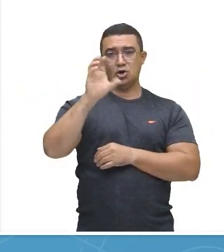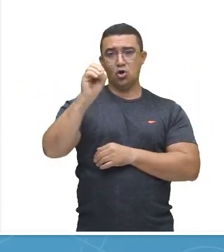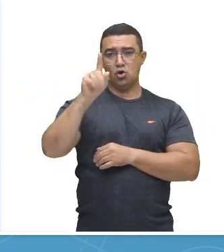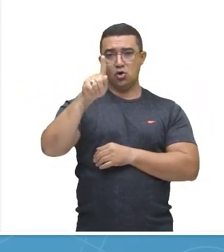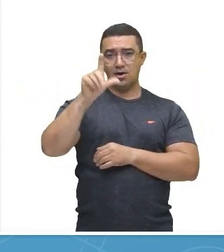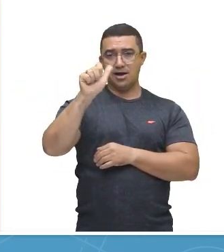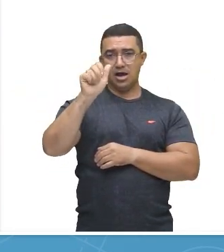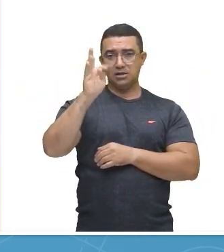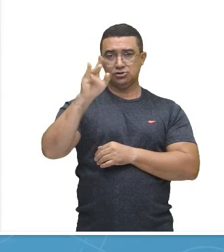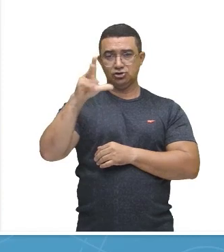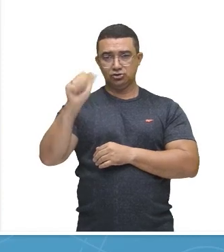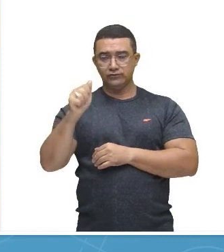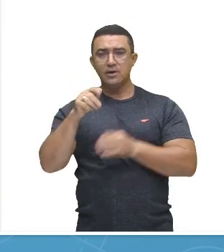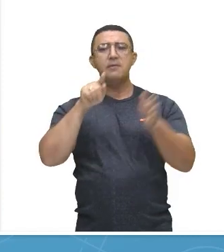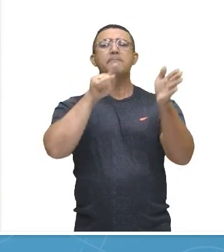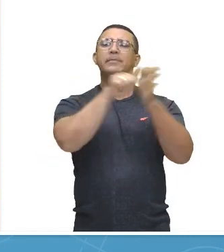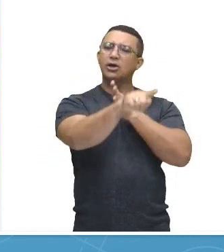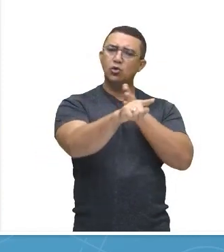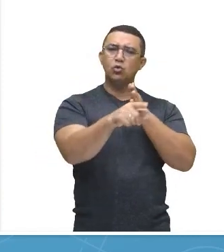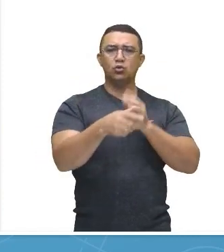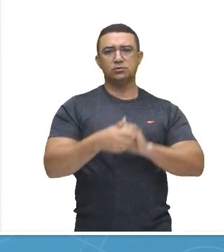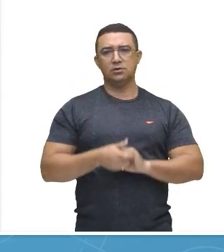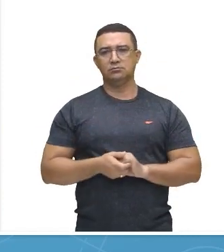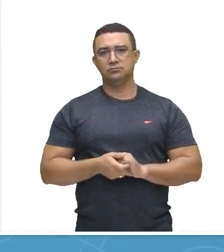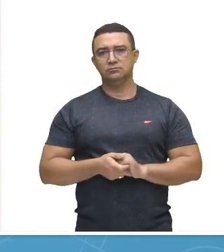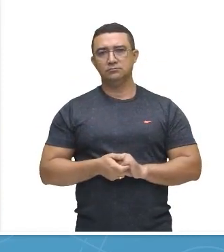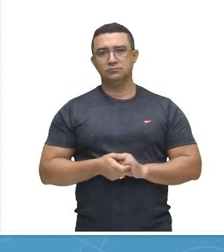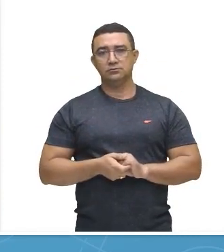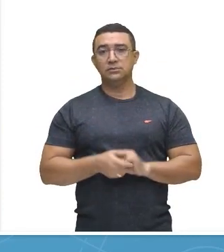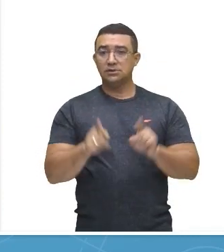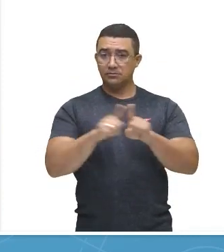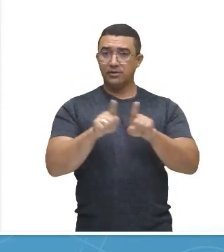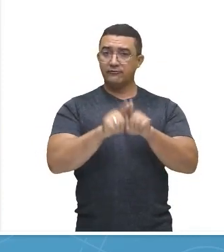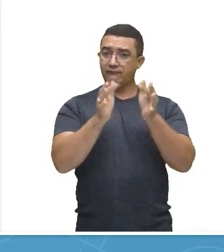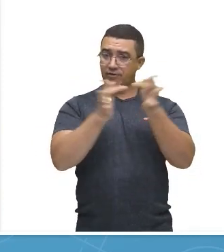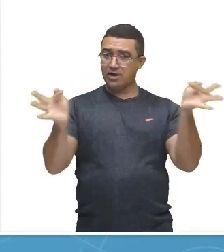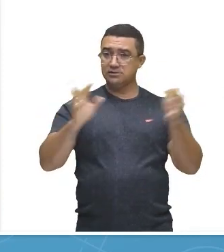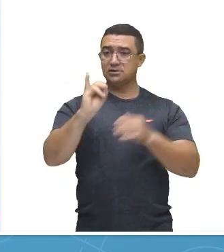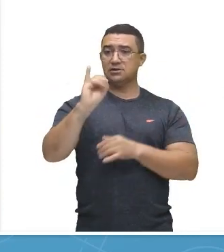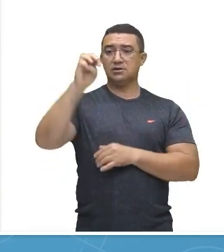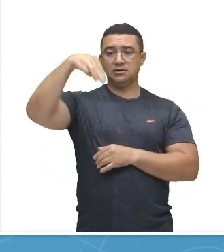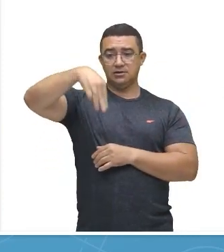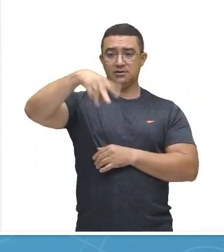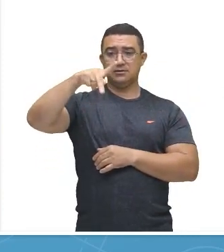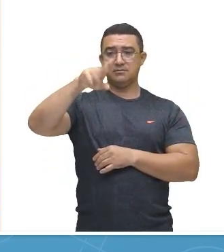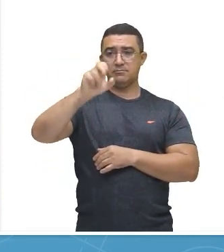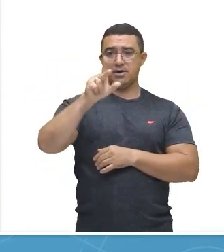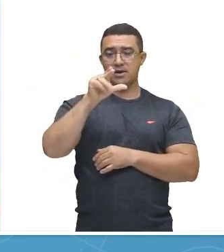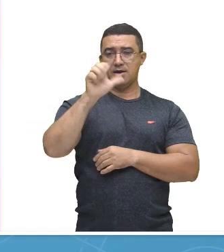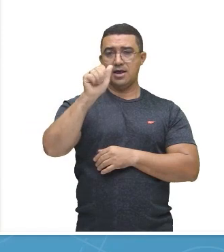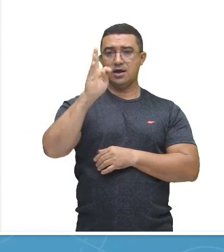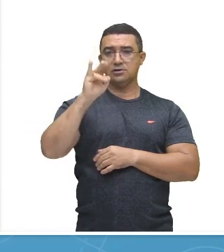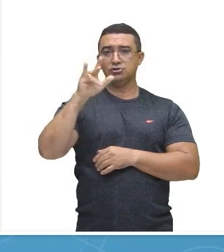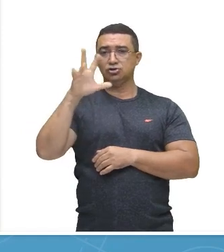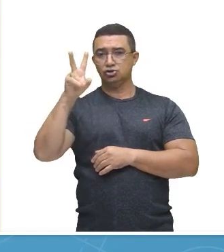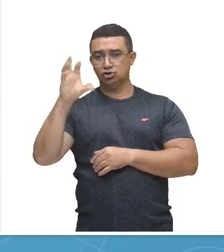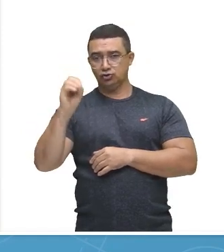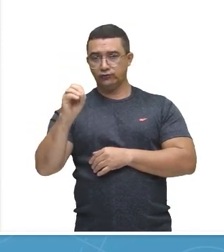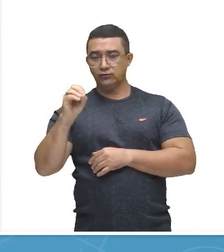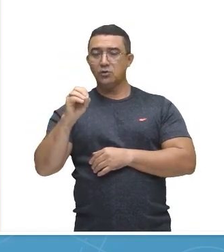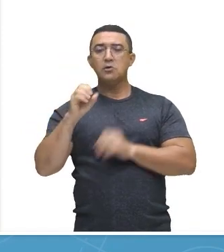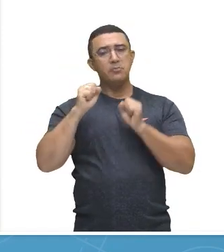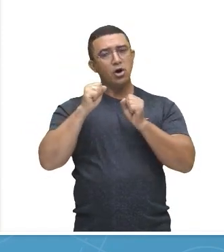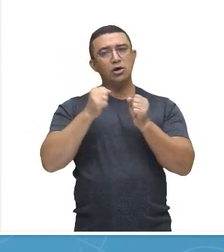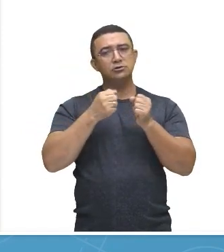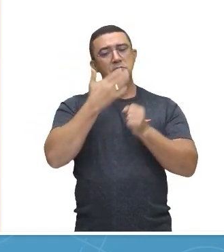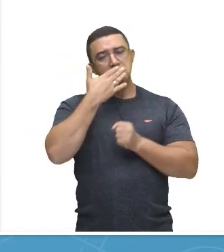Interrogação, não é isso? Uma pergunta. E a imperativa pode ser um pedido, uma ordem, um conselho, um convite, enfim,